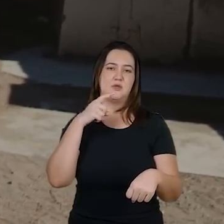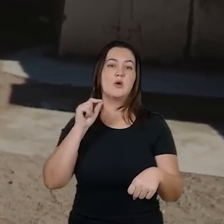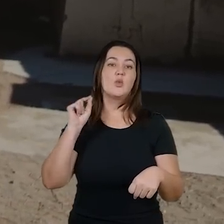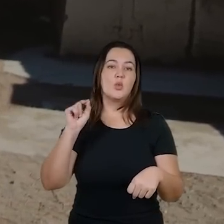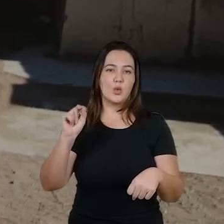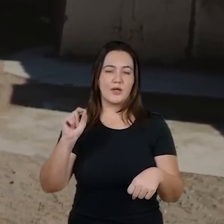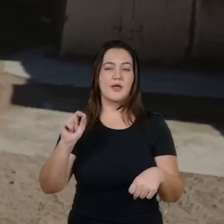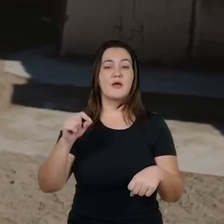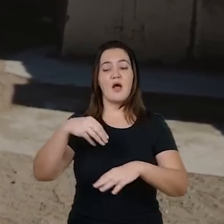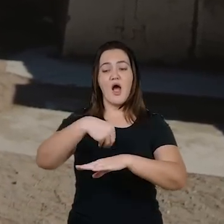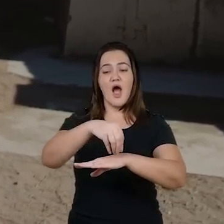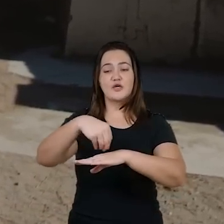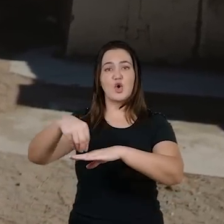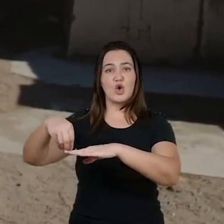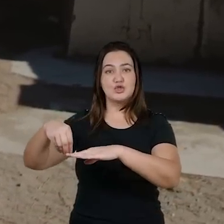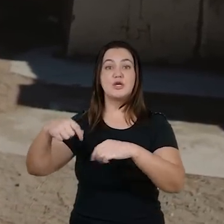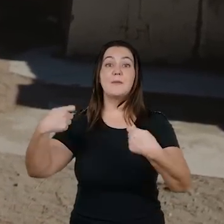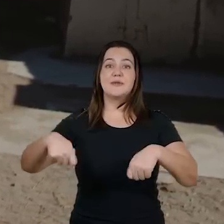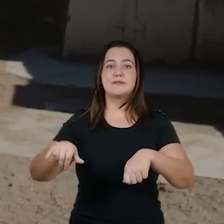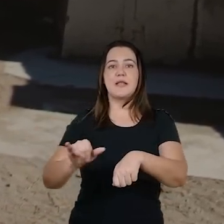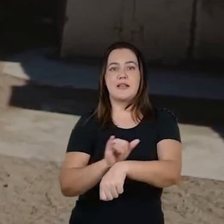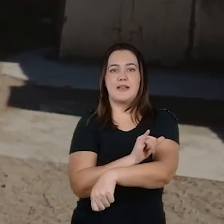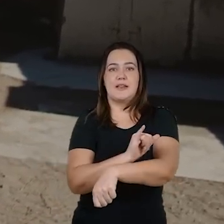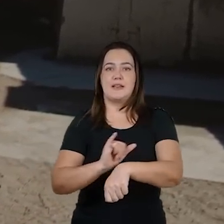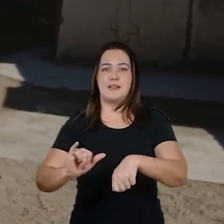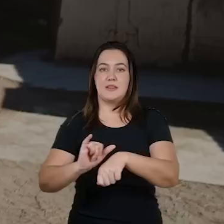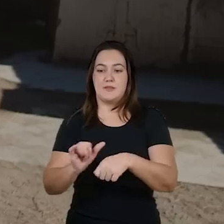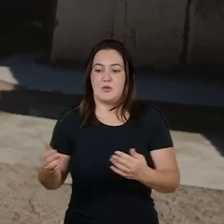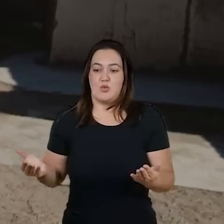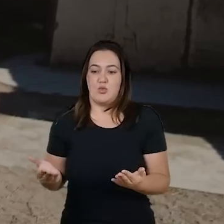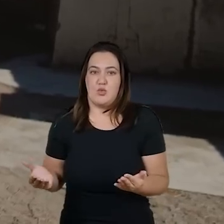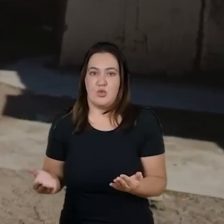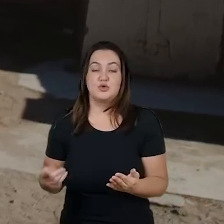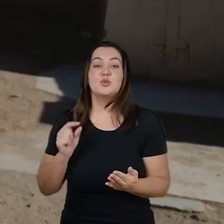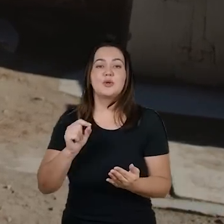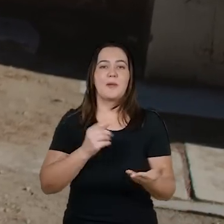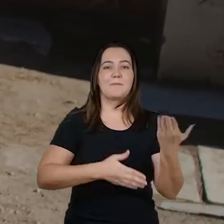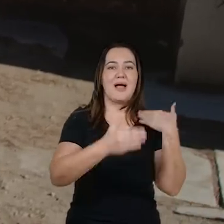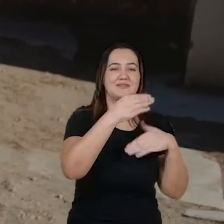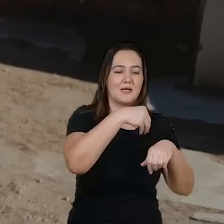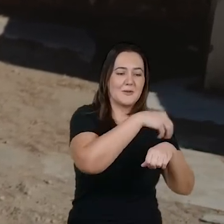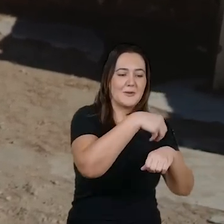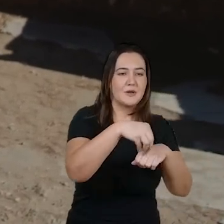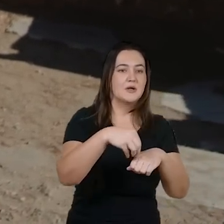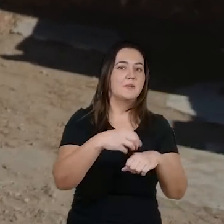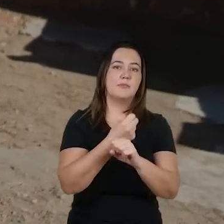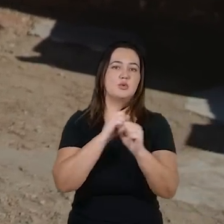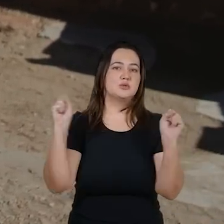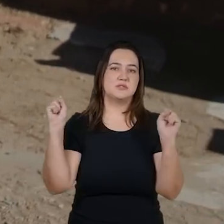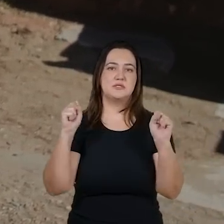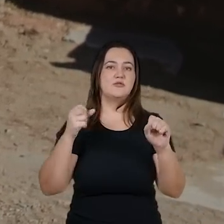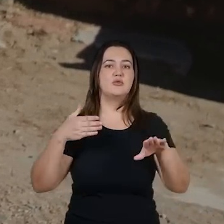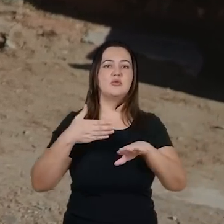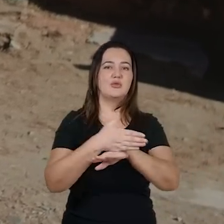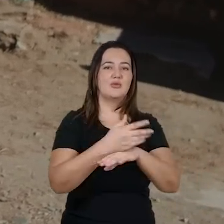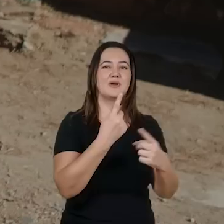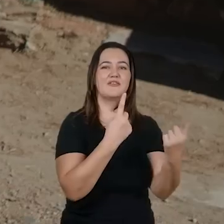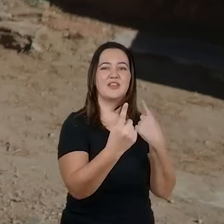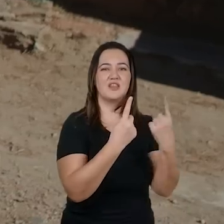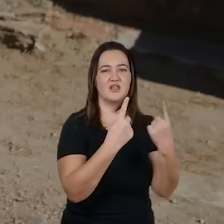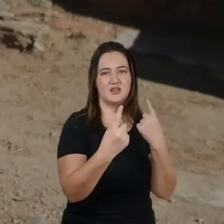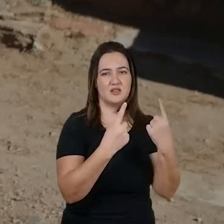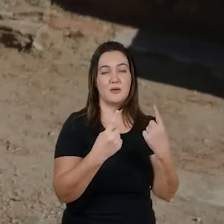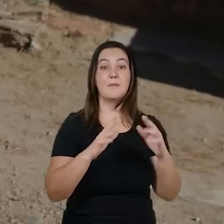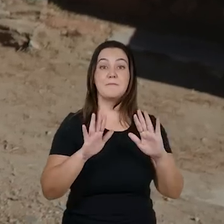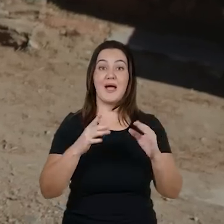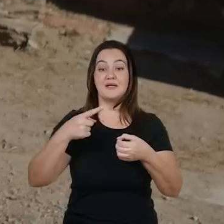para você ter uma noção que a arqueologia também tem que duelar com a modernidade. Como é que a gente vai tirar essa autopista que está aqui? Mas